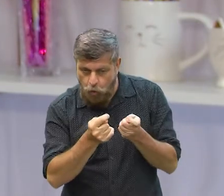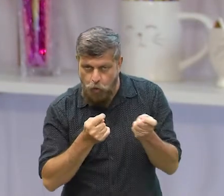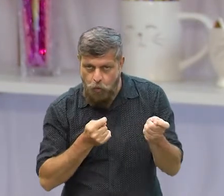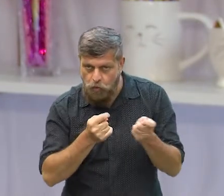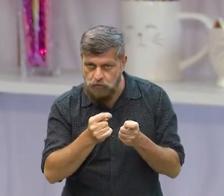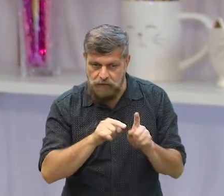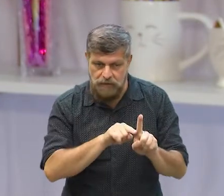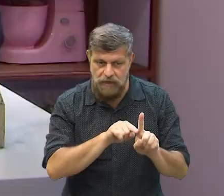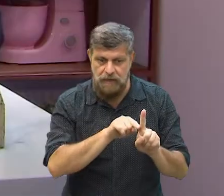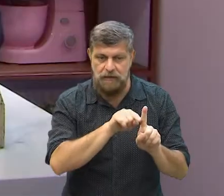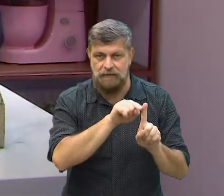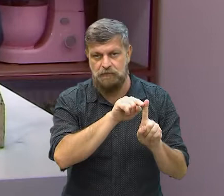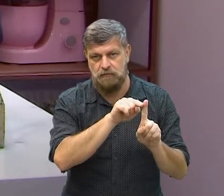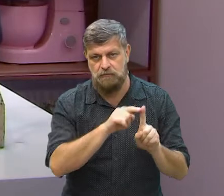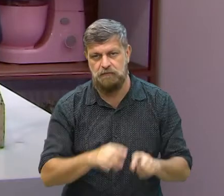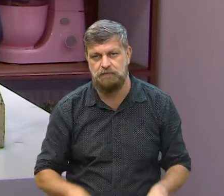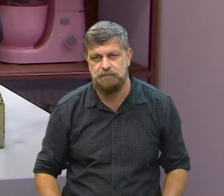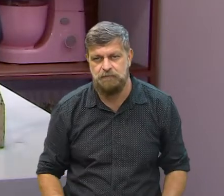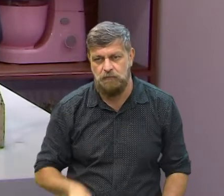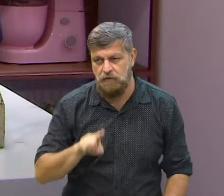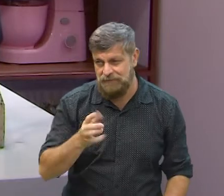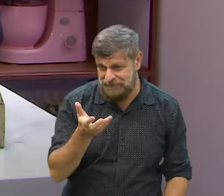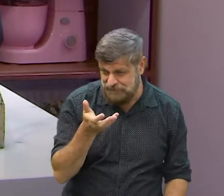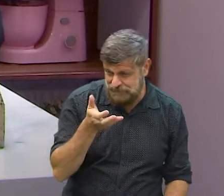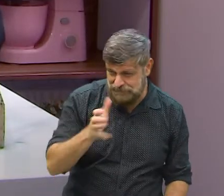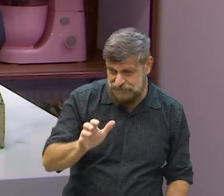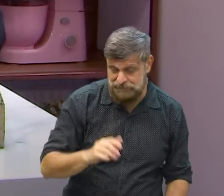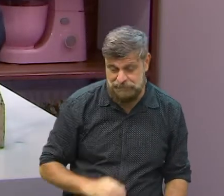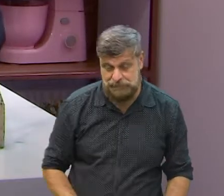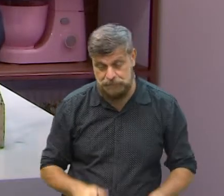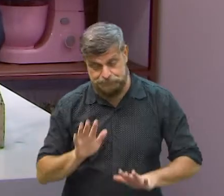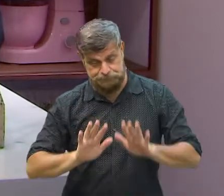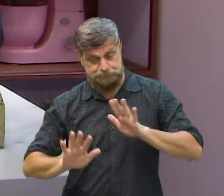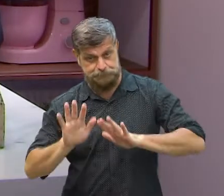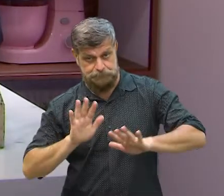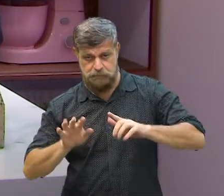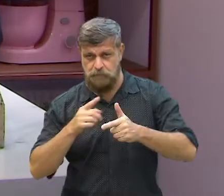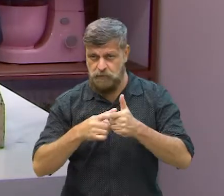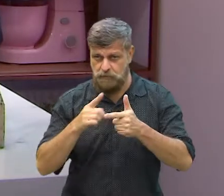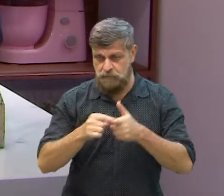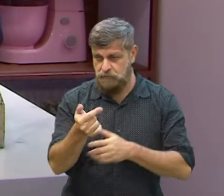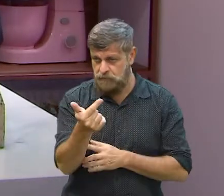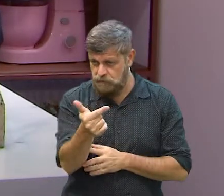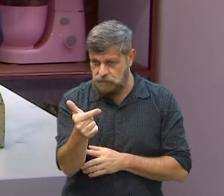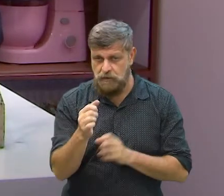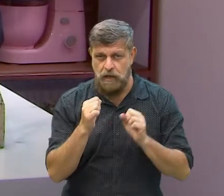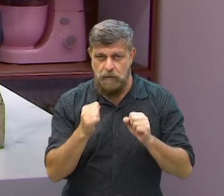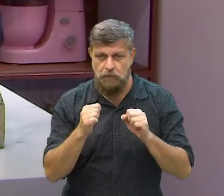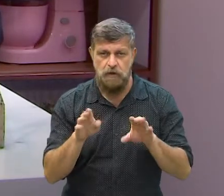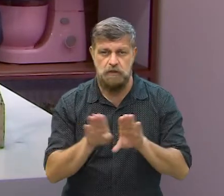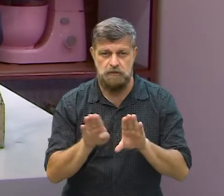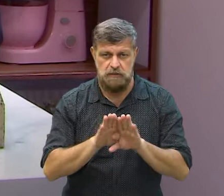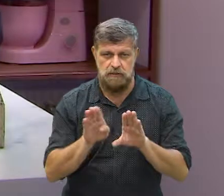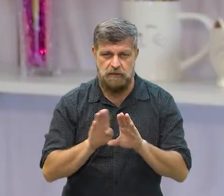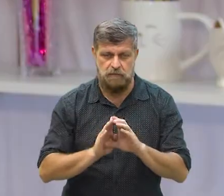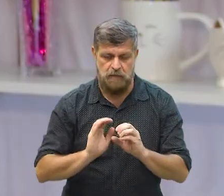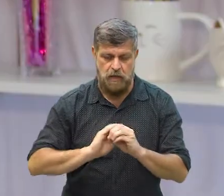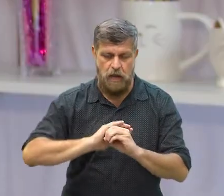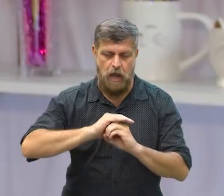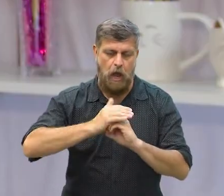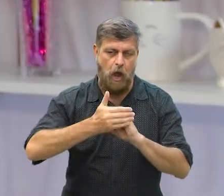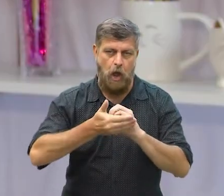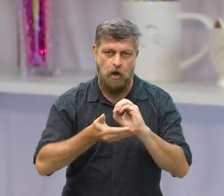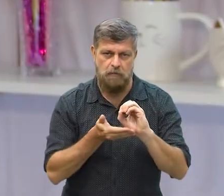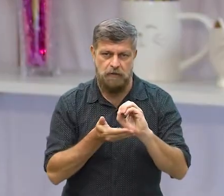temperatura, tem que ter um termômetro. Bom, se você não quiser arriscar, não tem problema, pode usar então a cobertura fracionada. Cobertura fracionada, que é